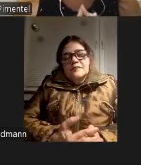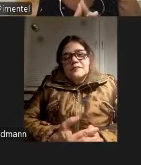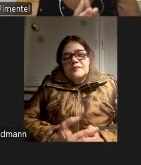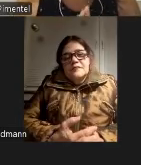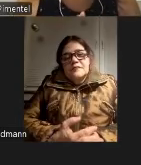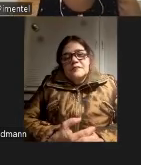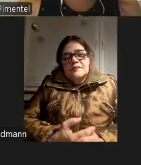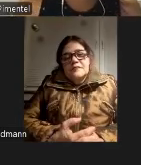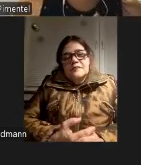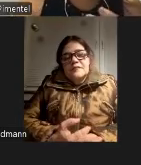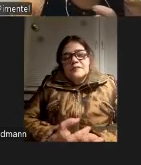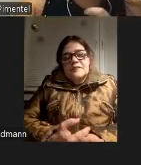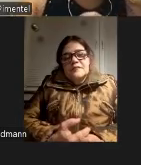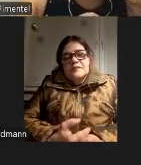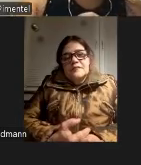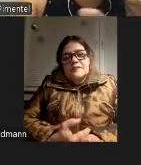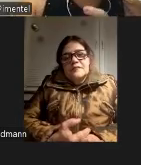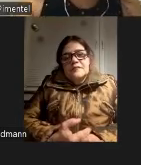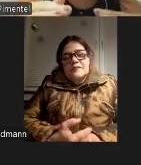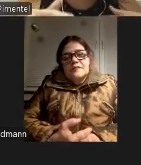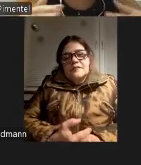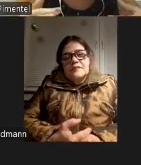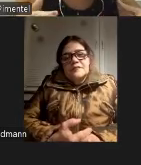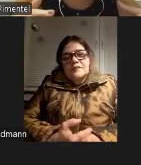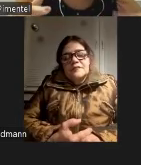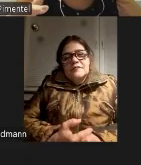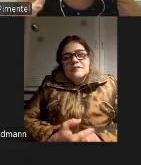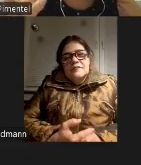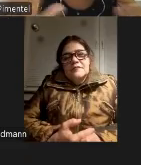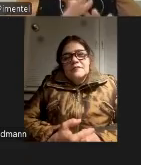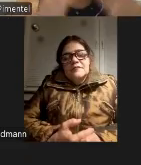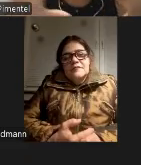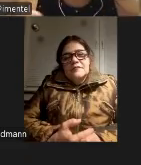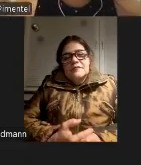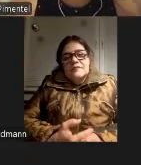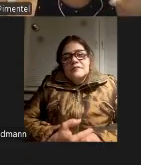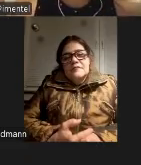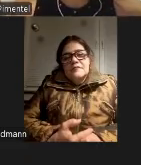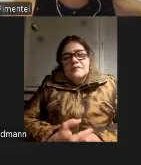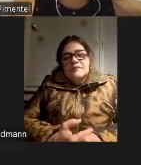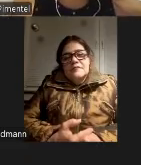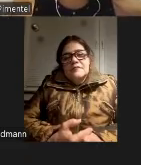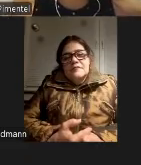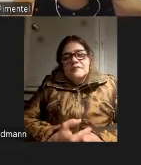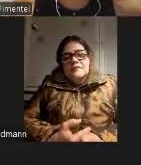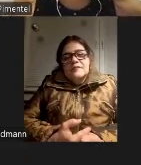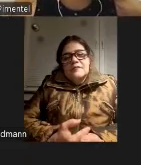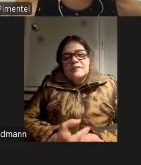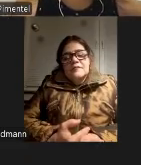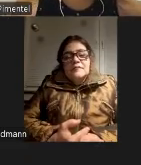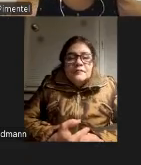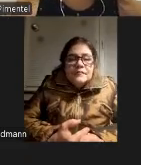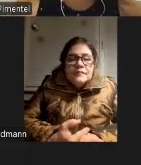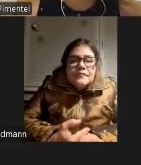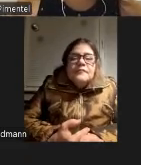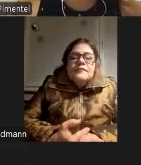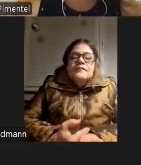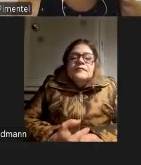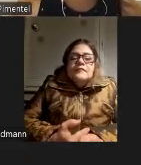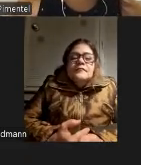aluno já viu esse gráfico, né? Mas aí, se vocês prestarem atenção, do lado esquerdo a gente fala sobre